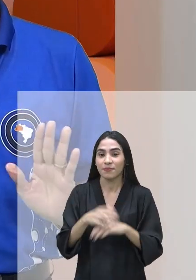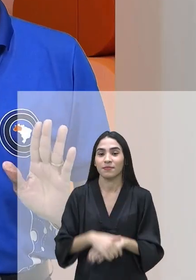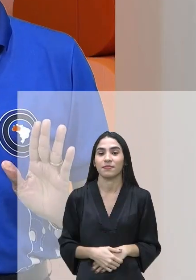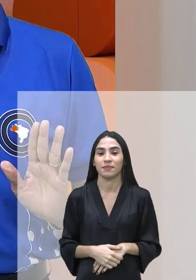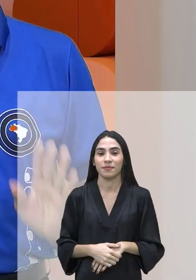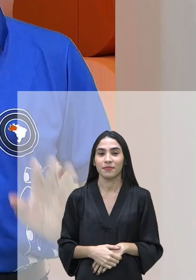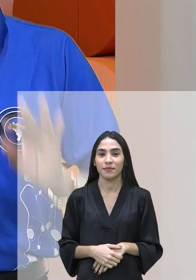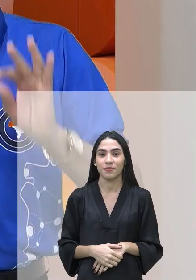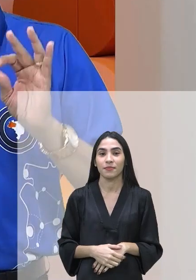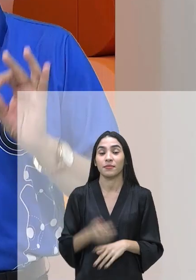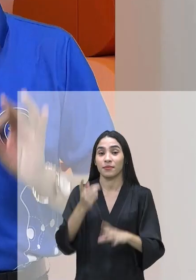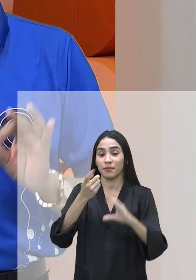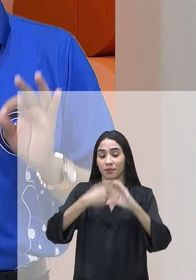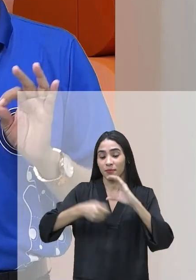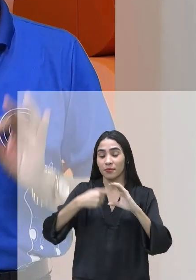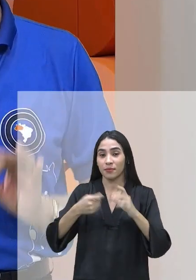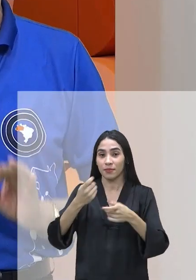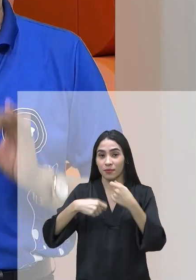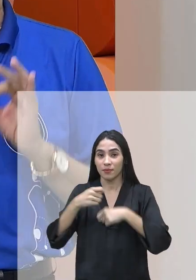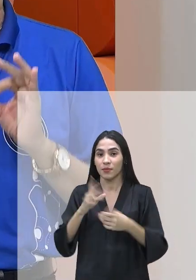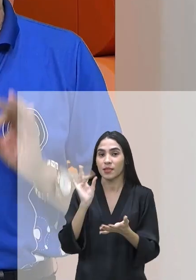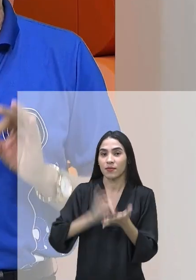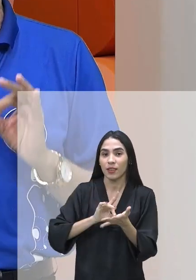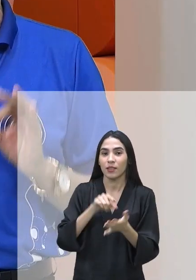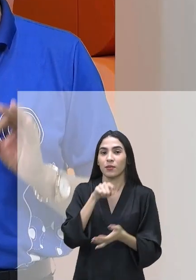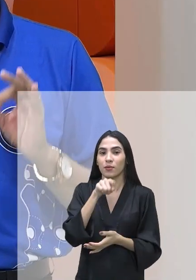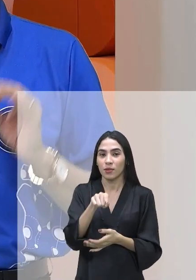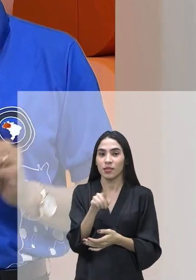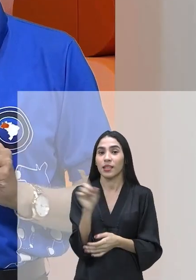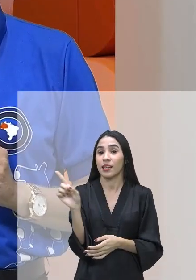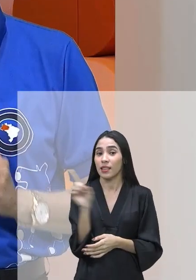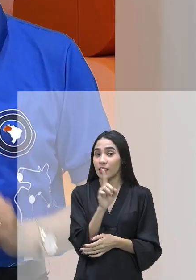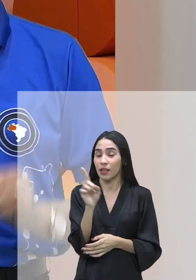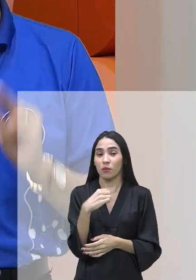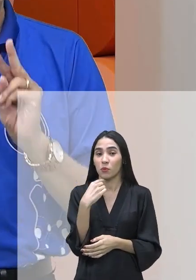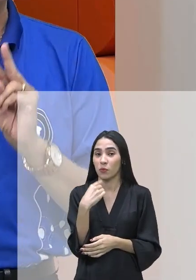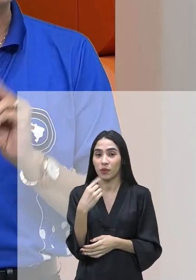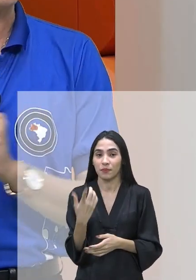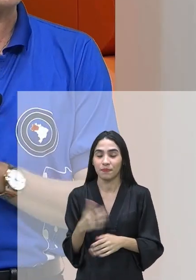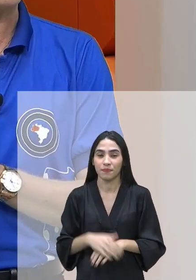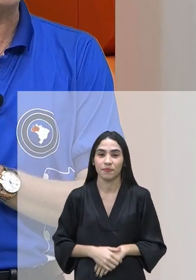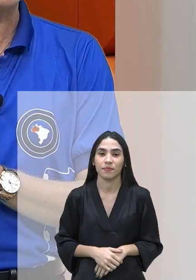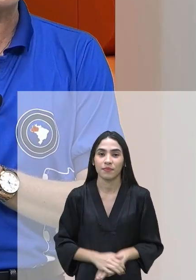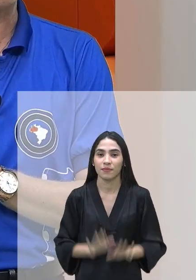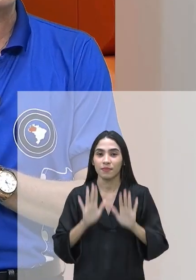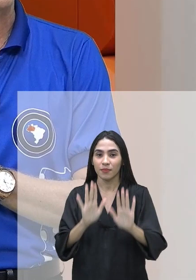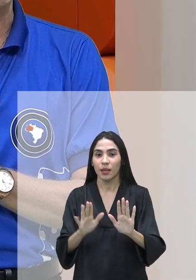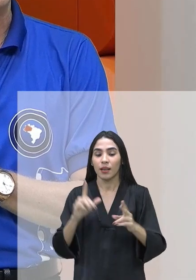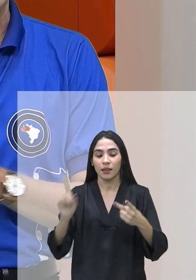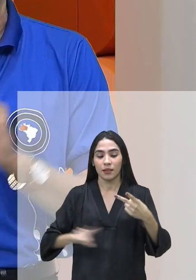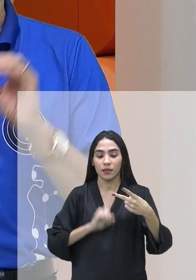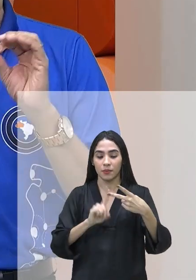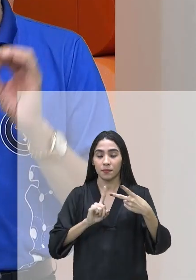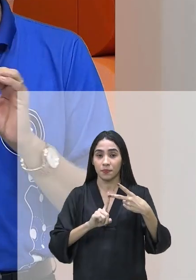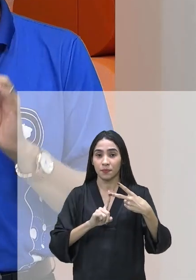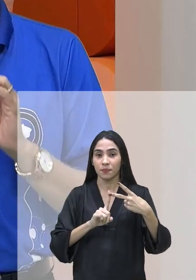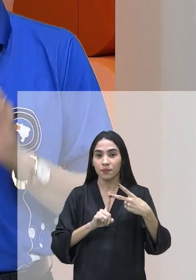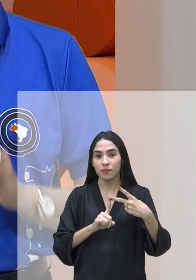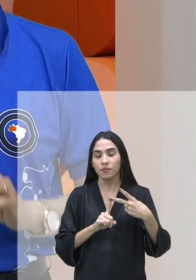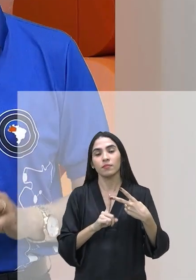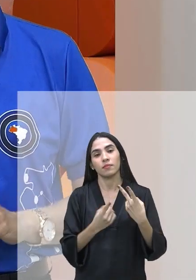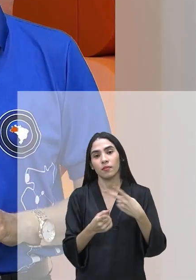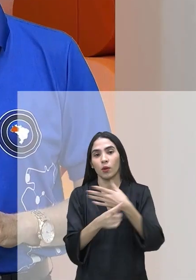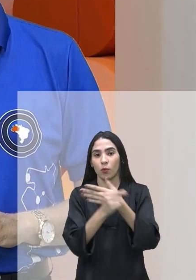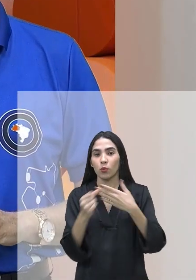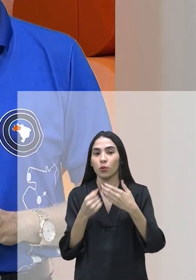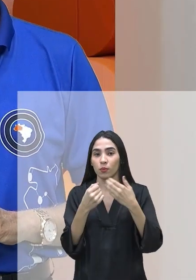Sobre capital econômico, com certeza não há dúvida. Mas tem o segundo tipo de capital que Bourdieu